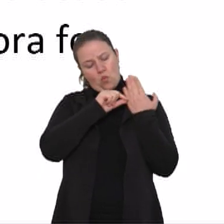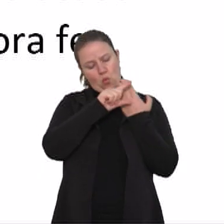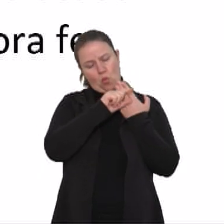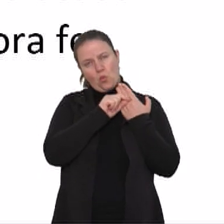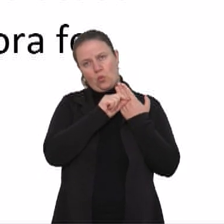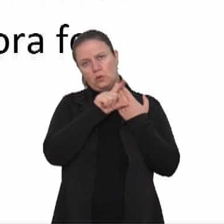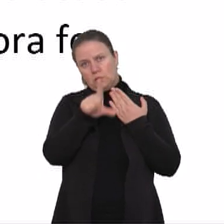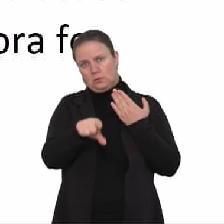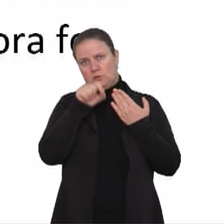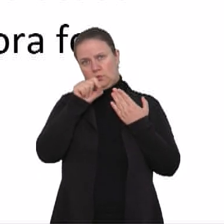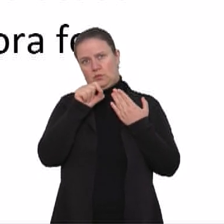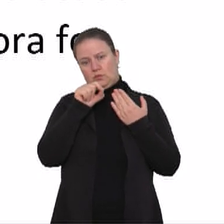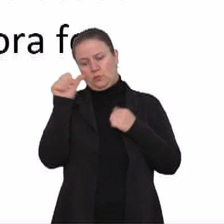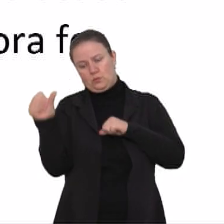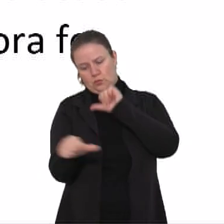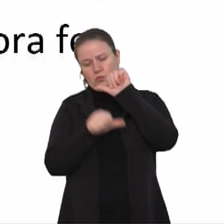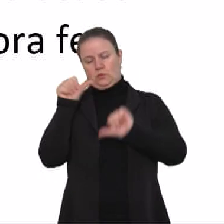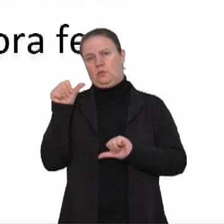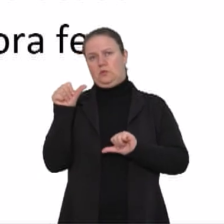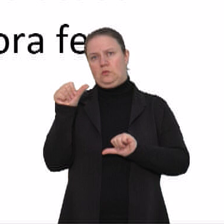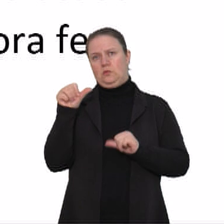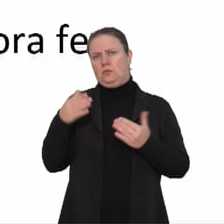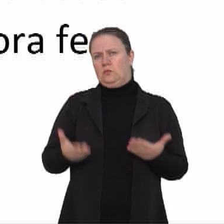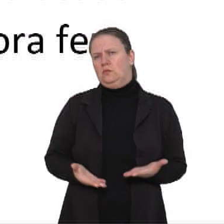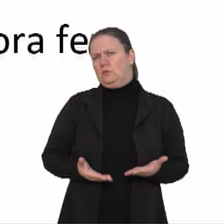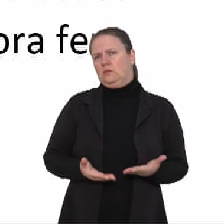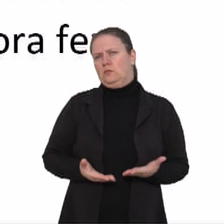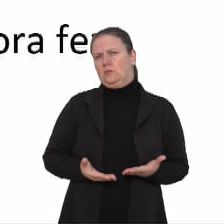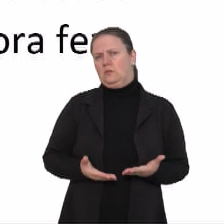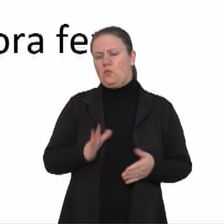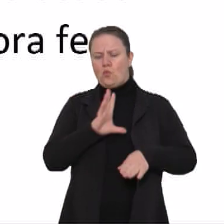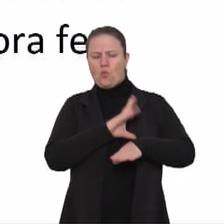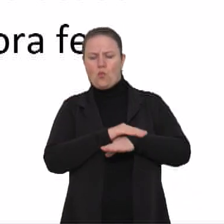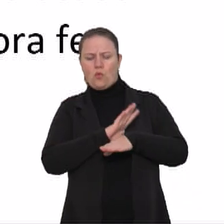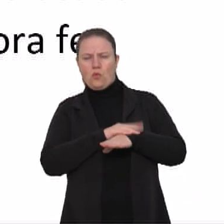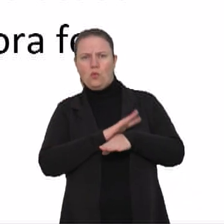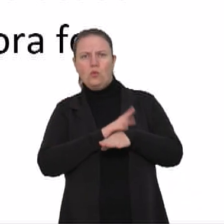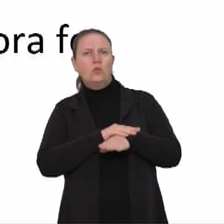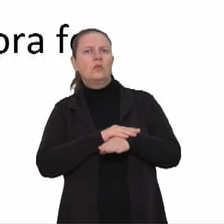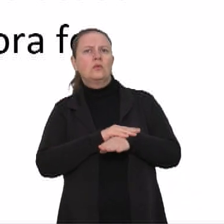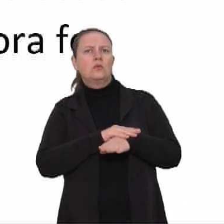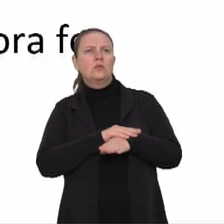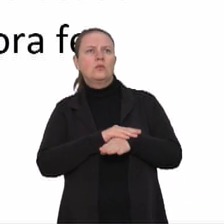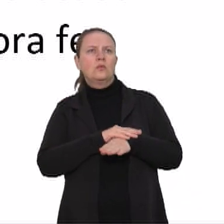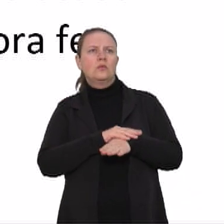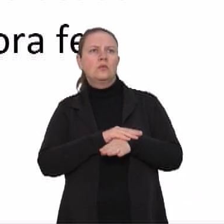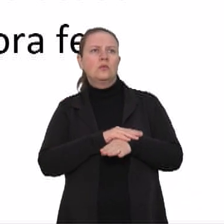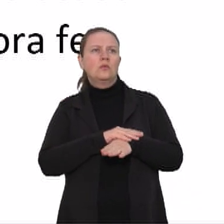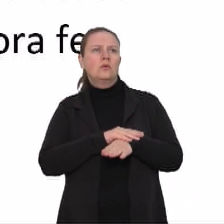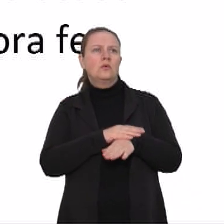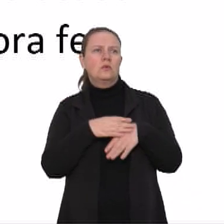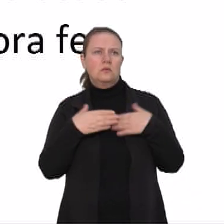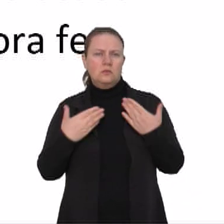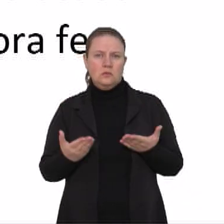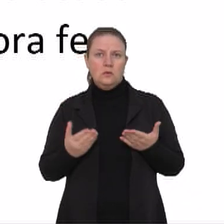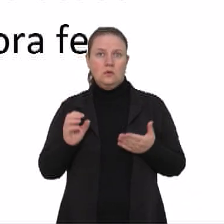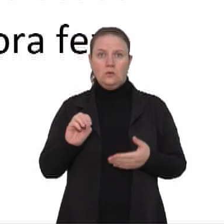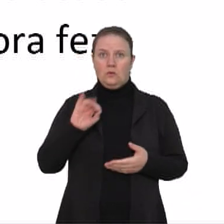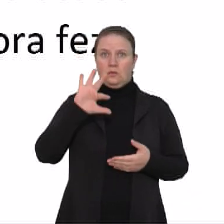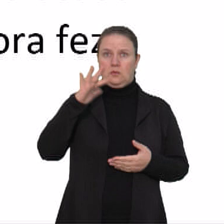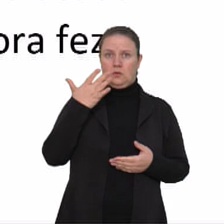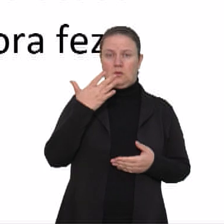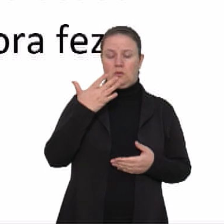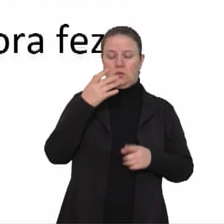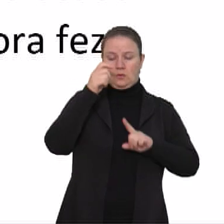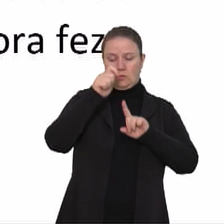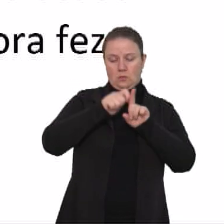A doença e o novo vírus só se tornaram conhecidos quando foi identificado o primeiro foco da enfermidade, ocorrido em